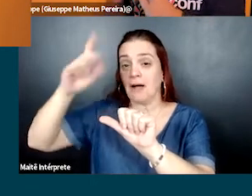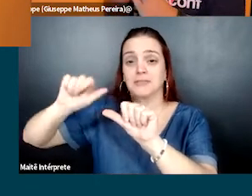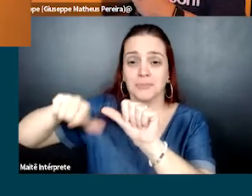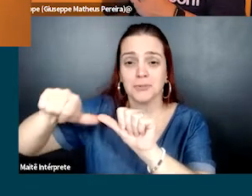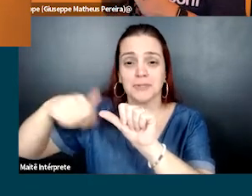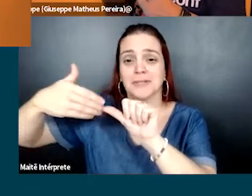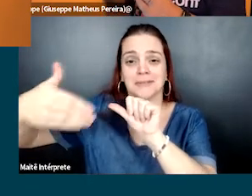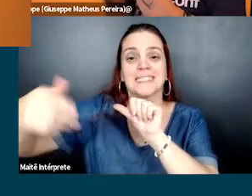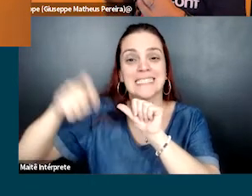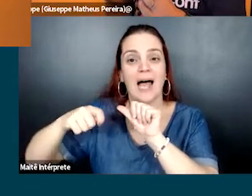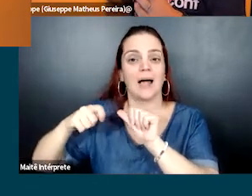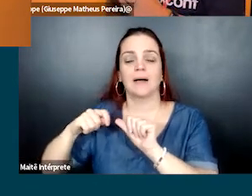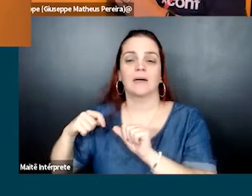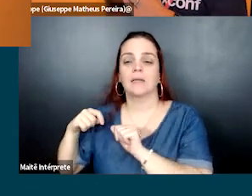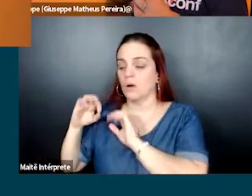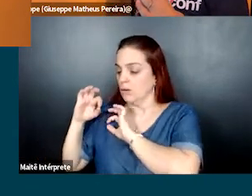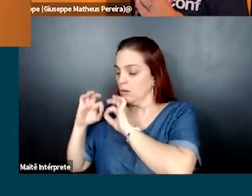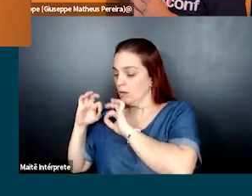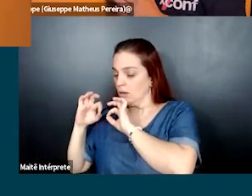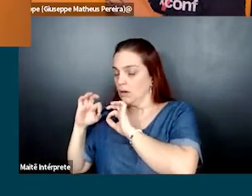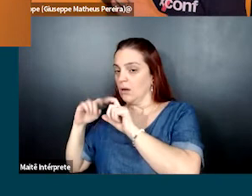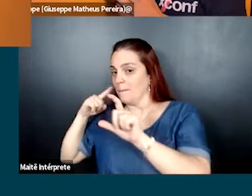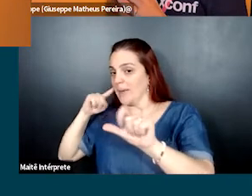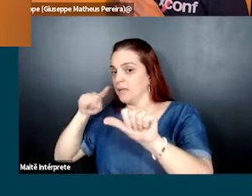ficou fácil, não tem por que eu seguir